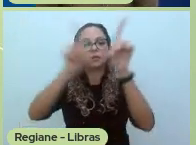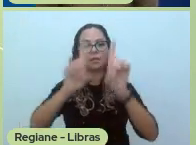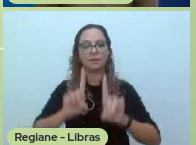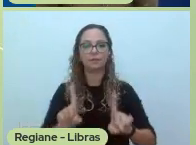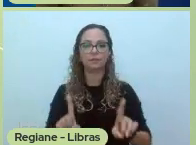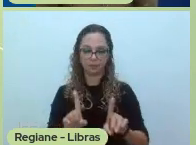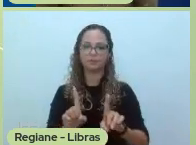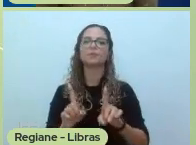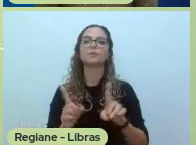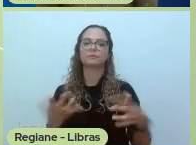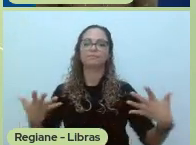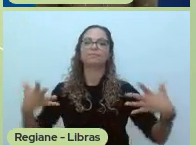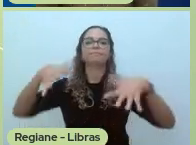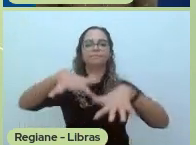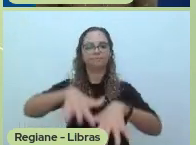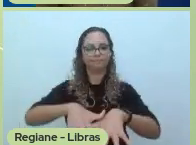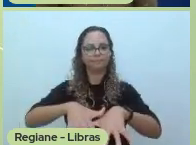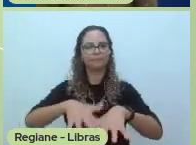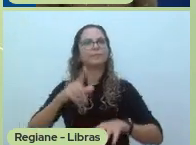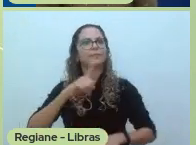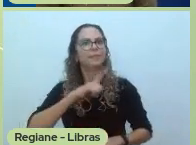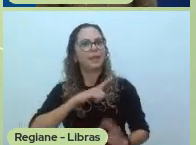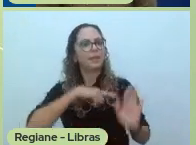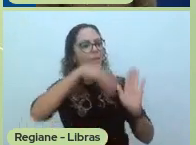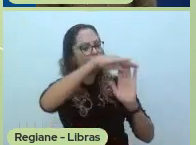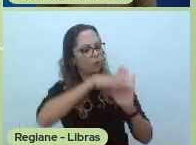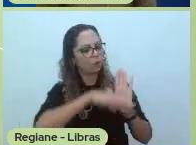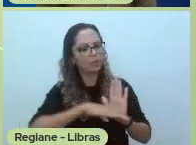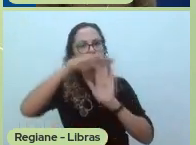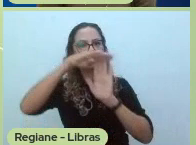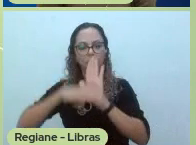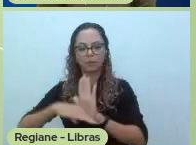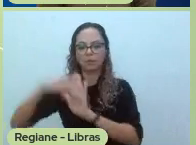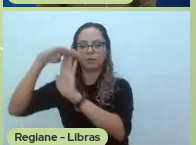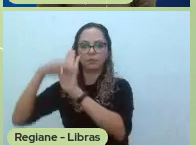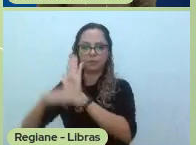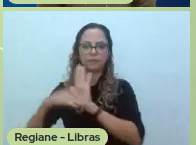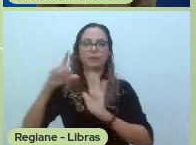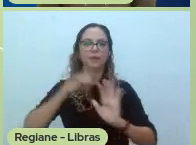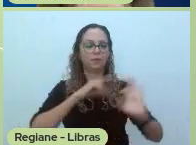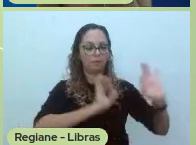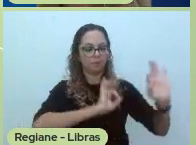são programas, e um deles que é muito interessante é um projeto Conhecer para